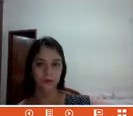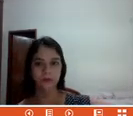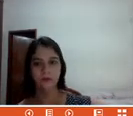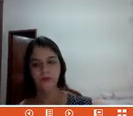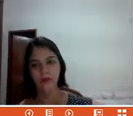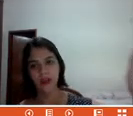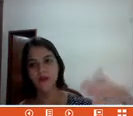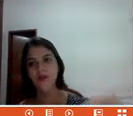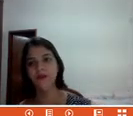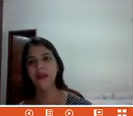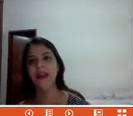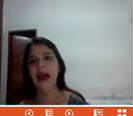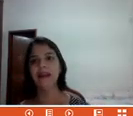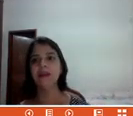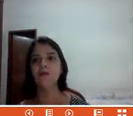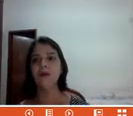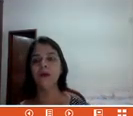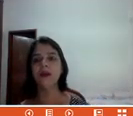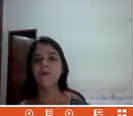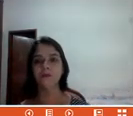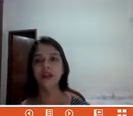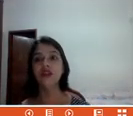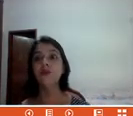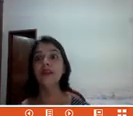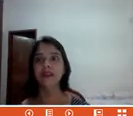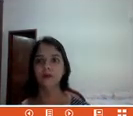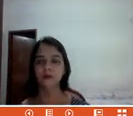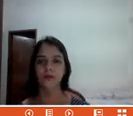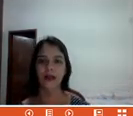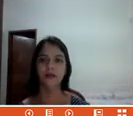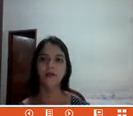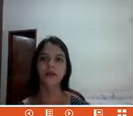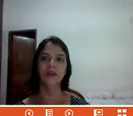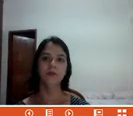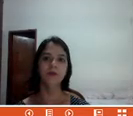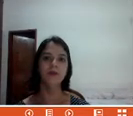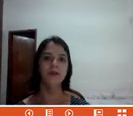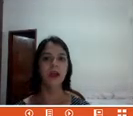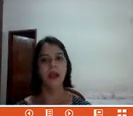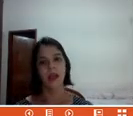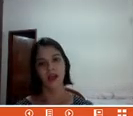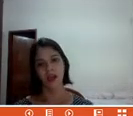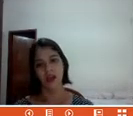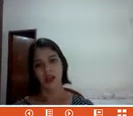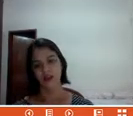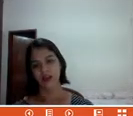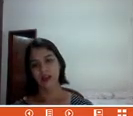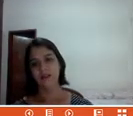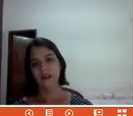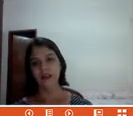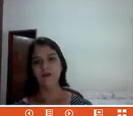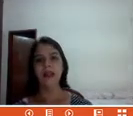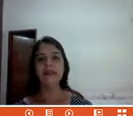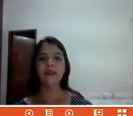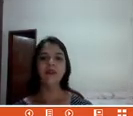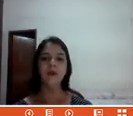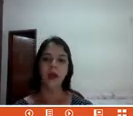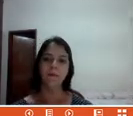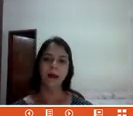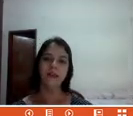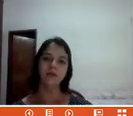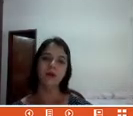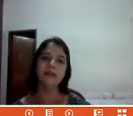surgiu desde quando foi criada, né, a primeira instituição para surdos e mudos. Ela já teve essa